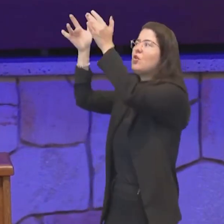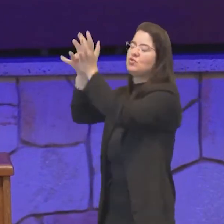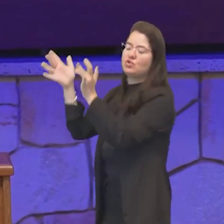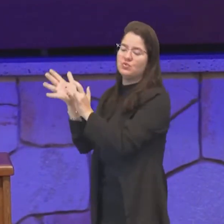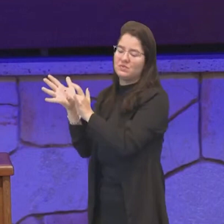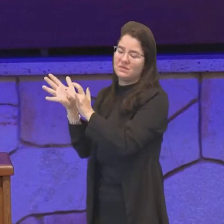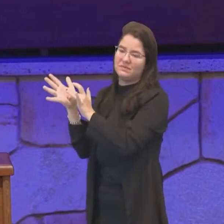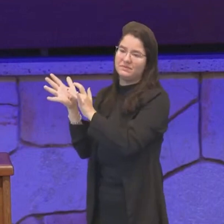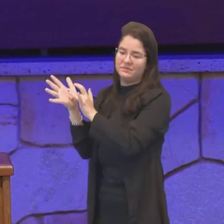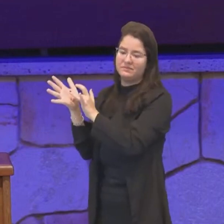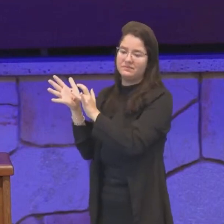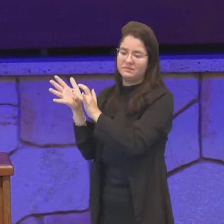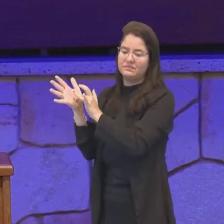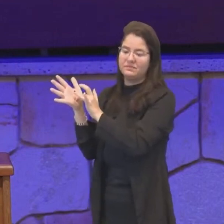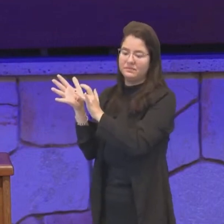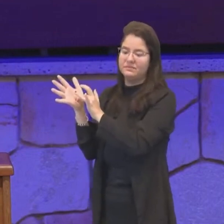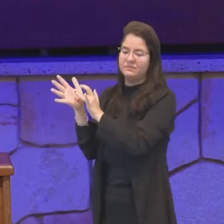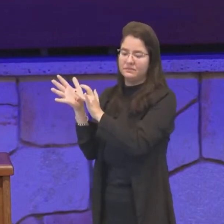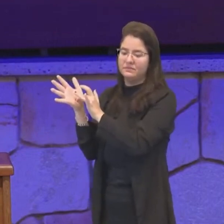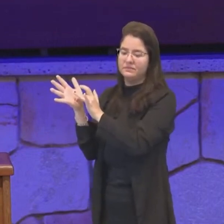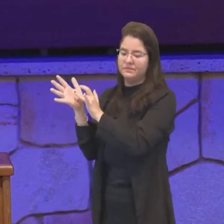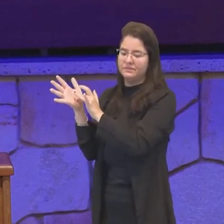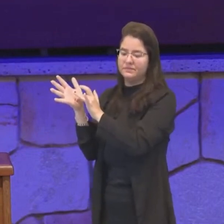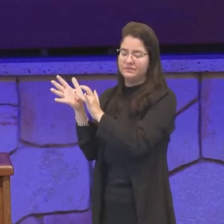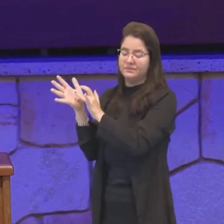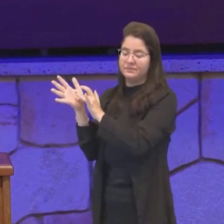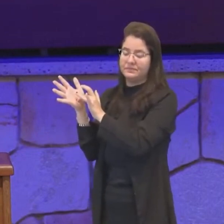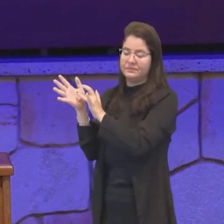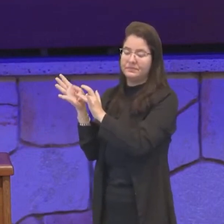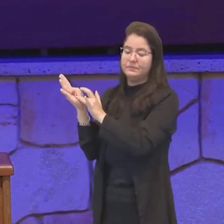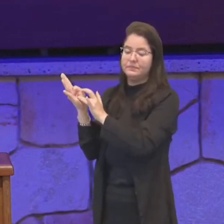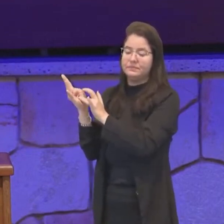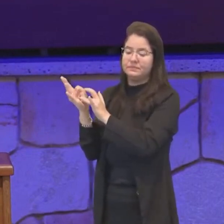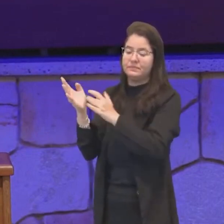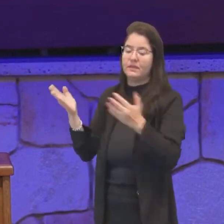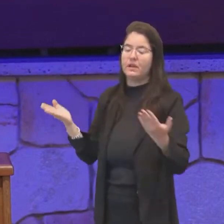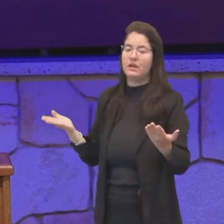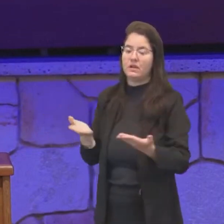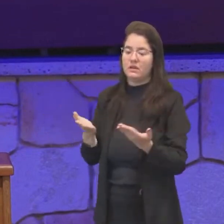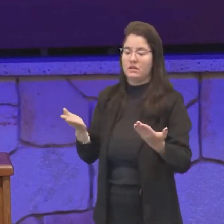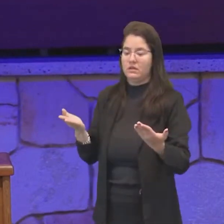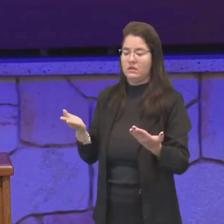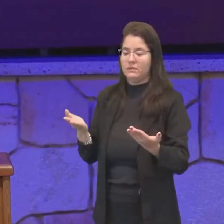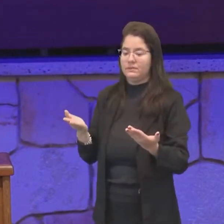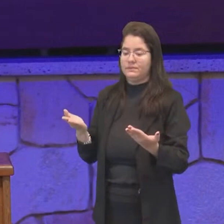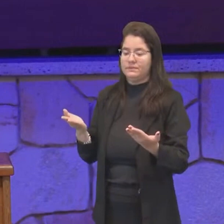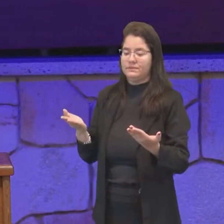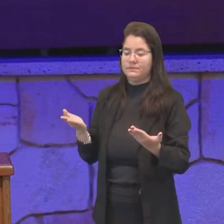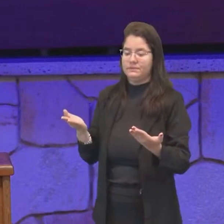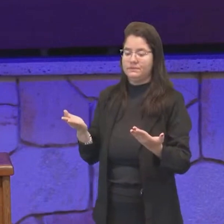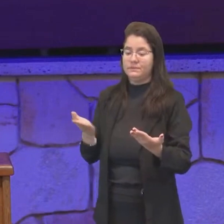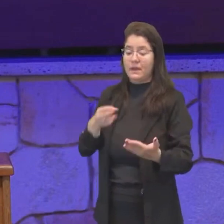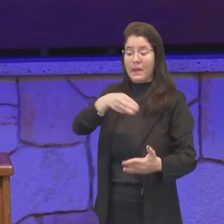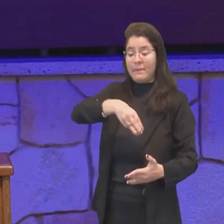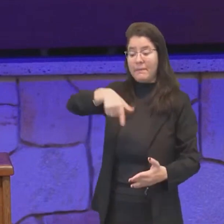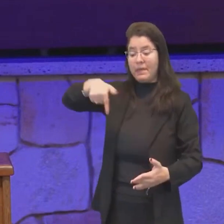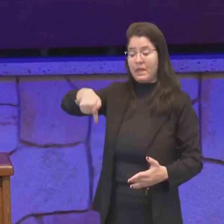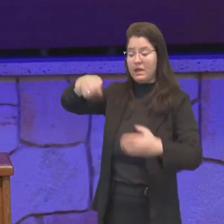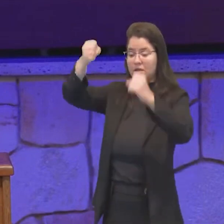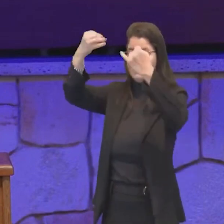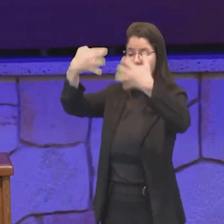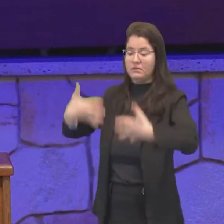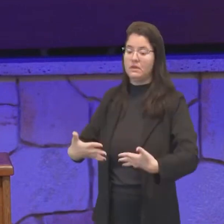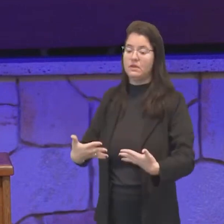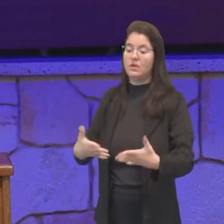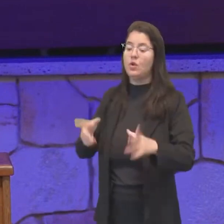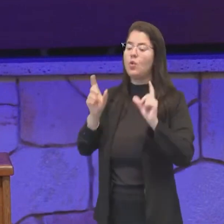rei. E aqui, nessa ideia preambular já, Miqueias fala: O